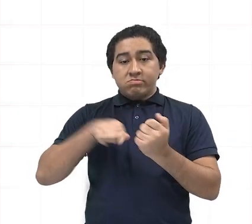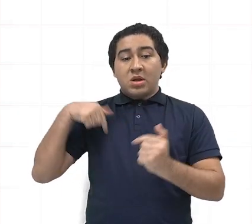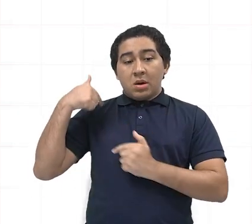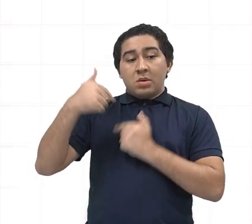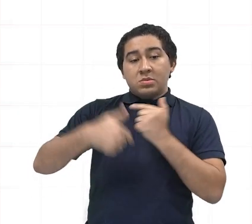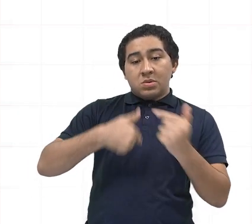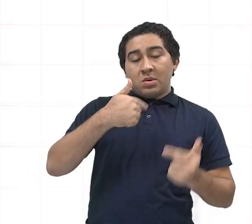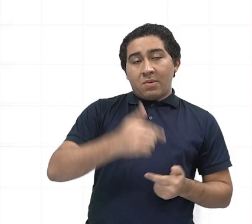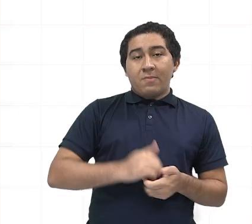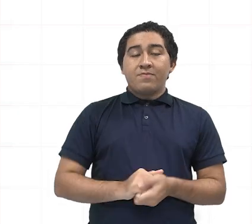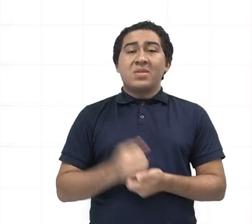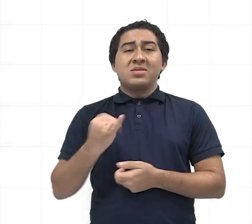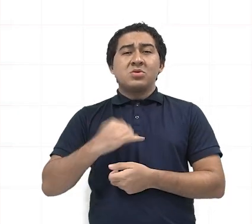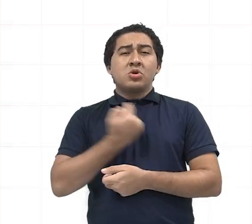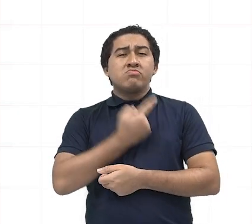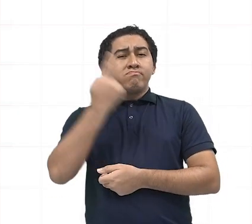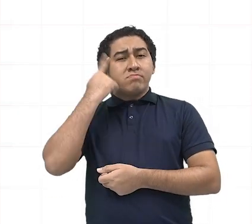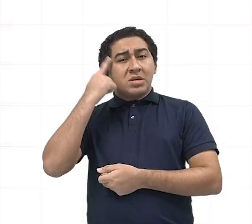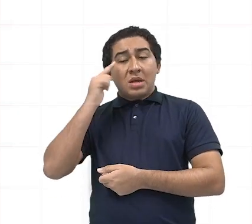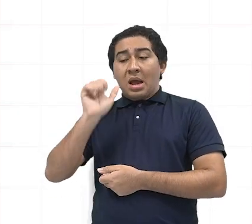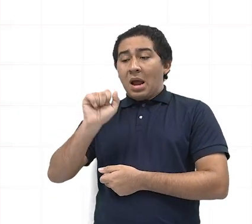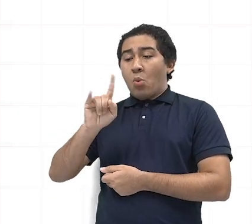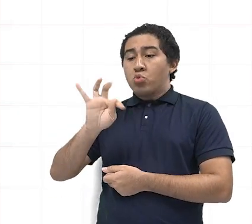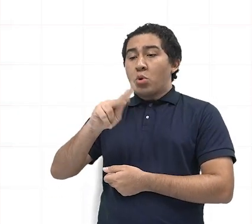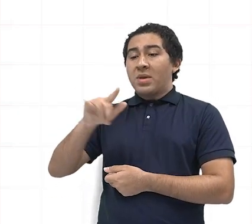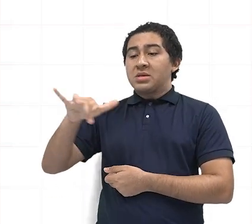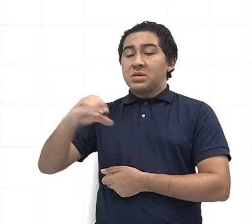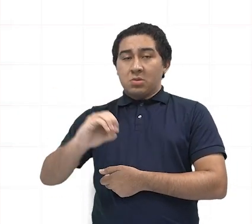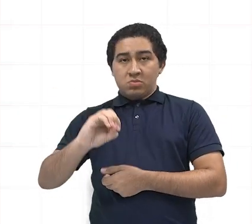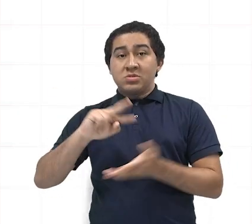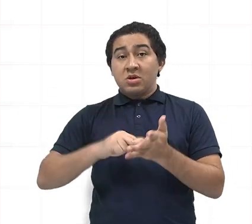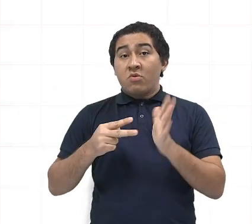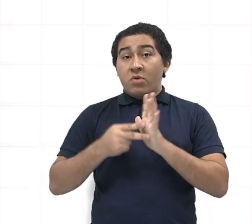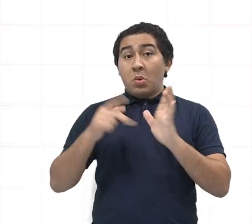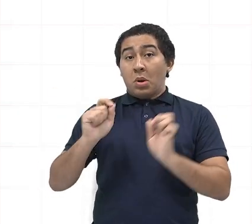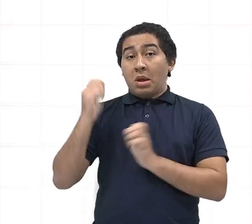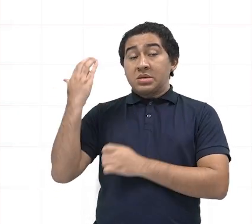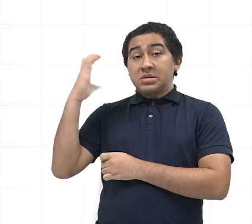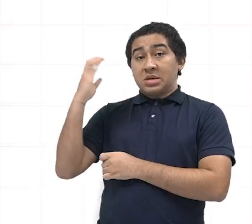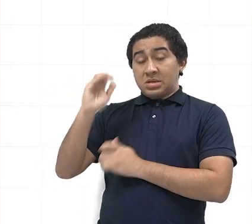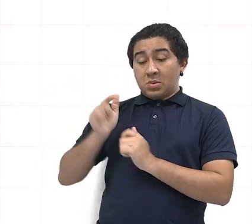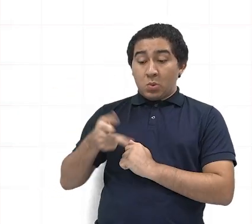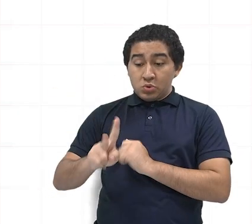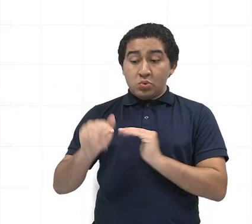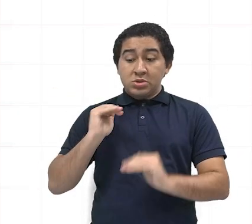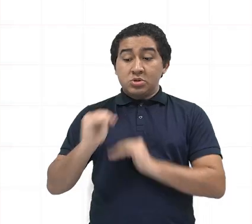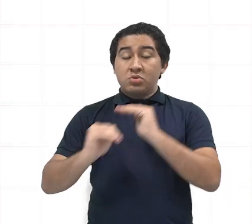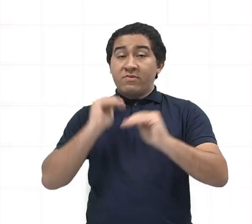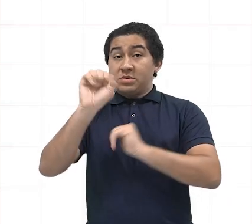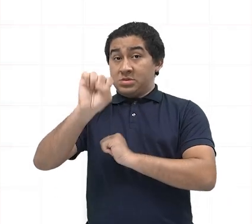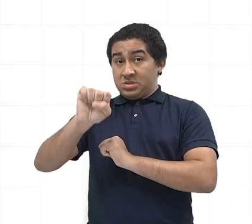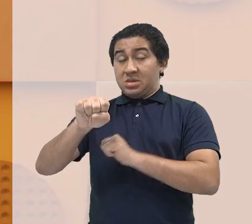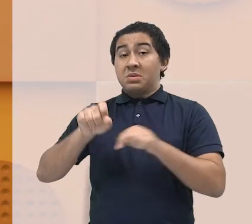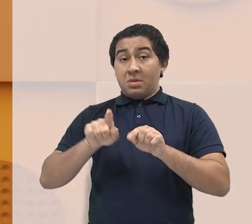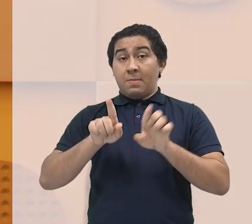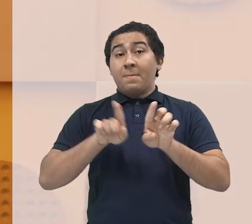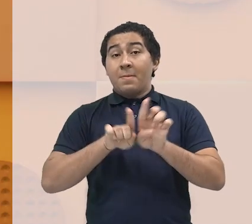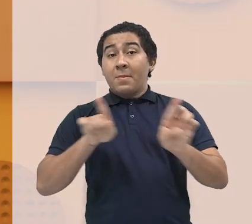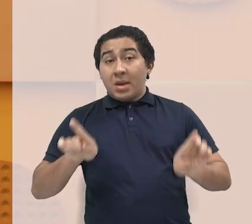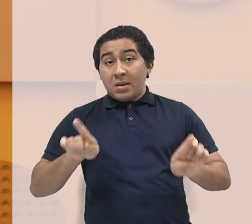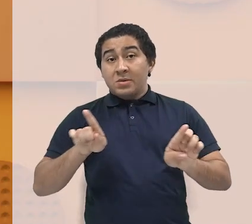no processo de automação, nós estamos dizendo que a ciência sim continua se desenvolvendo, né? Ao ponto de que,